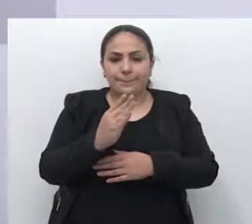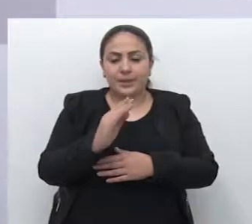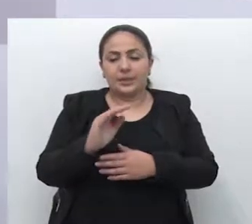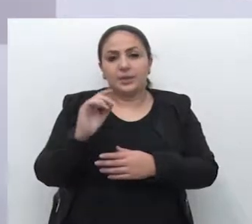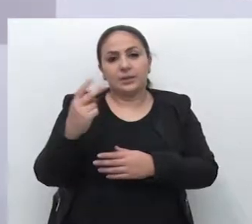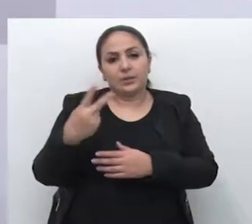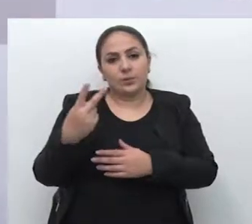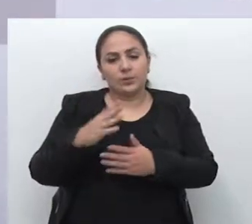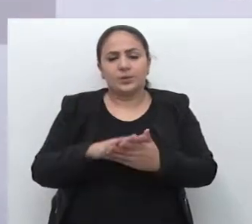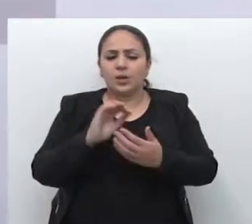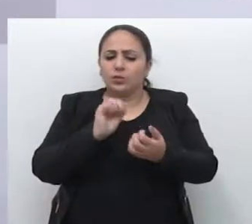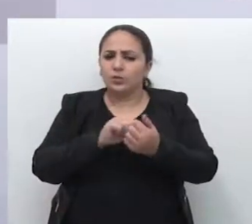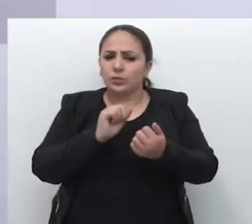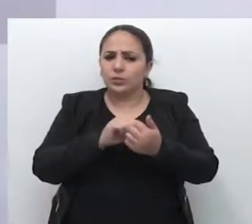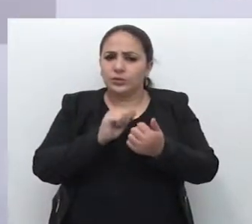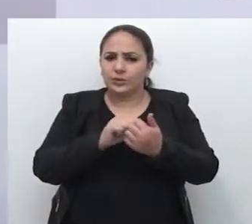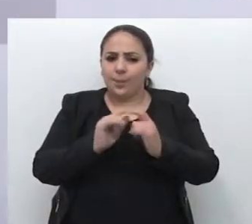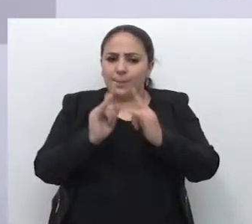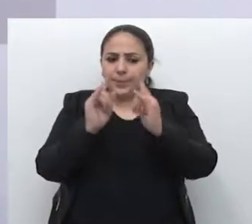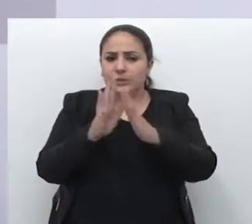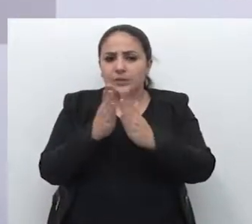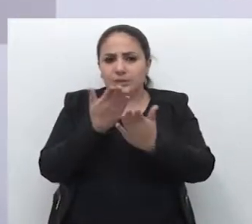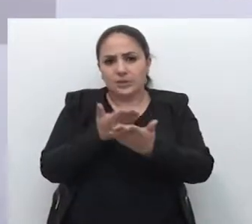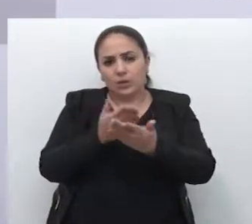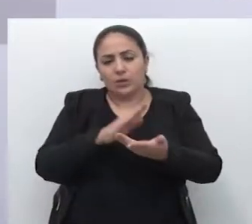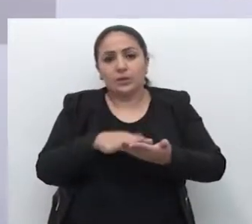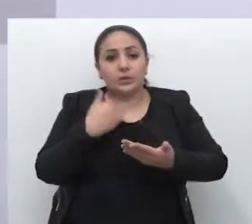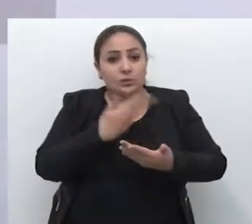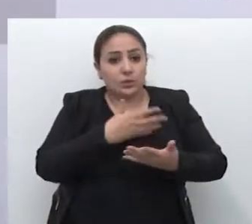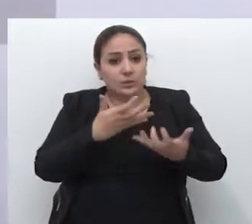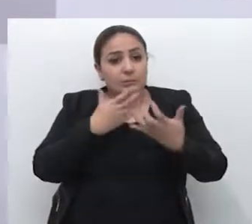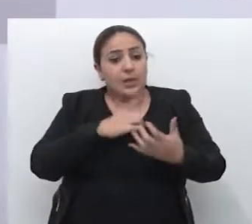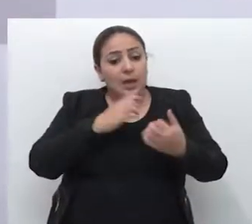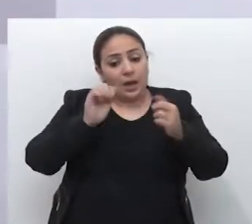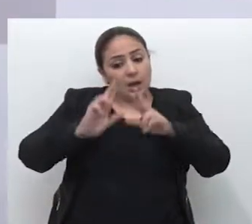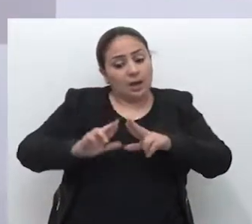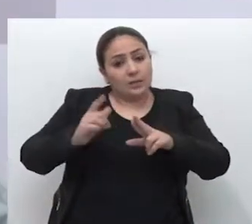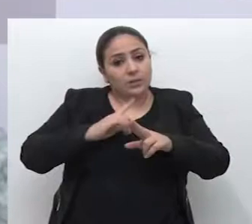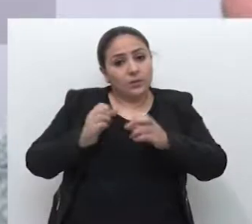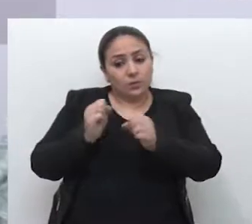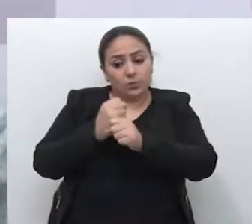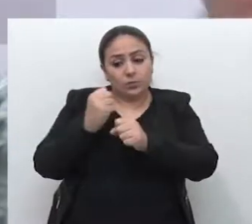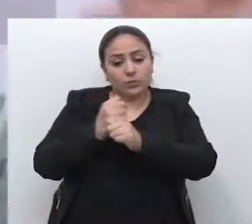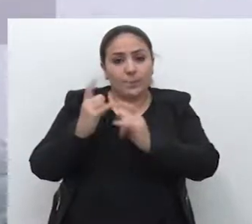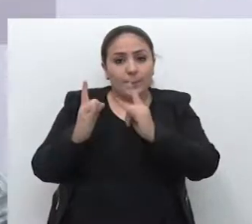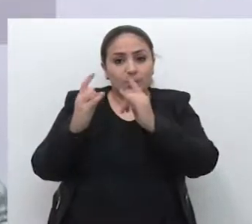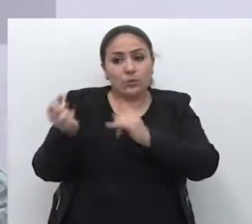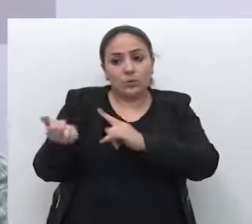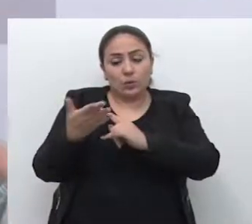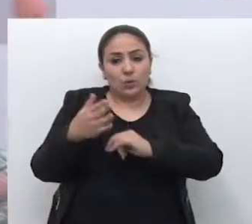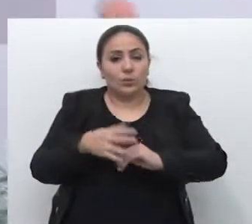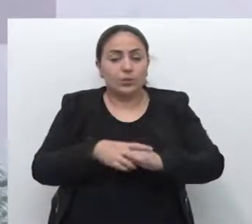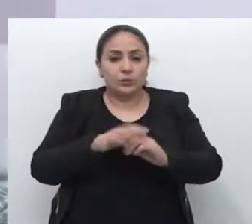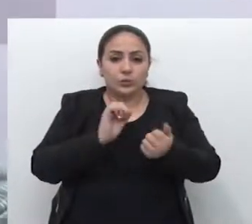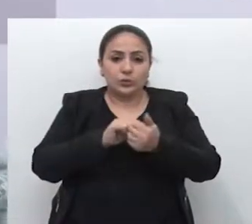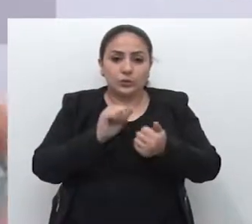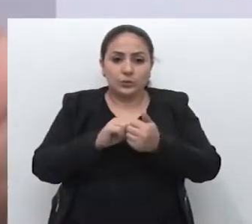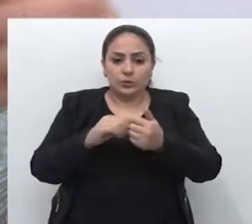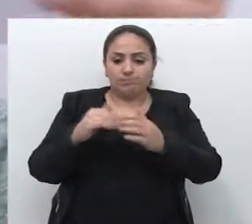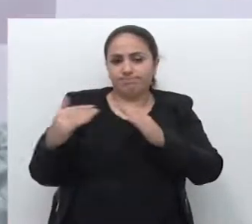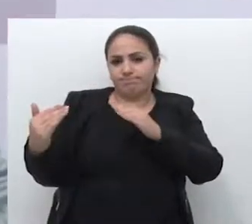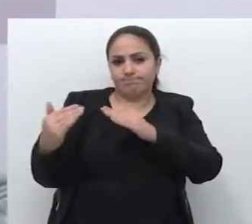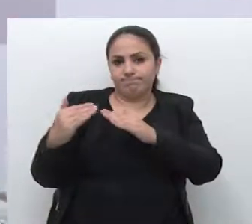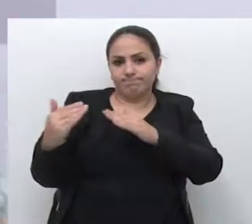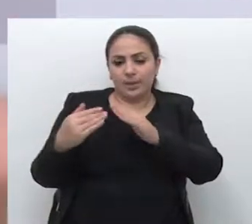junto à escola, ao prédio da escola. Então o que nós queremos e desejamos? Nós temos área lá, vamos construir um prédio novo, em conformidade com